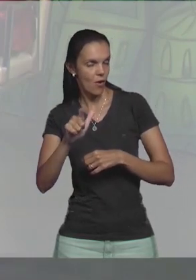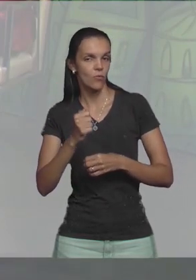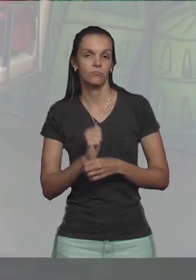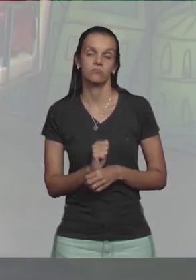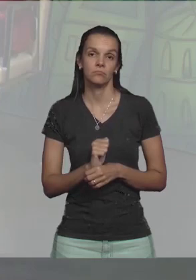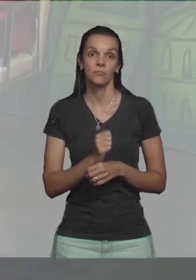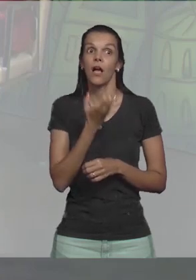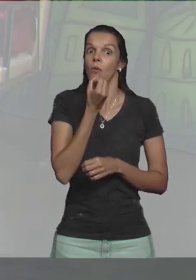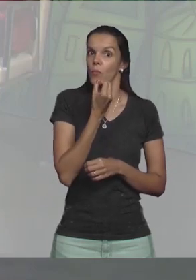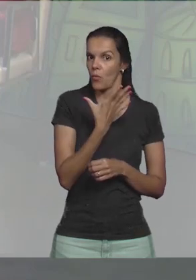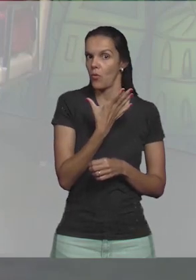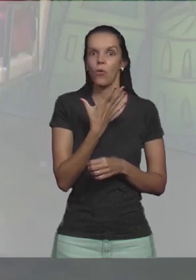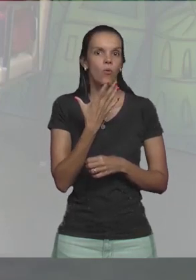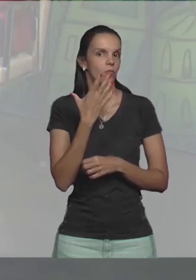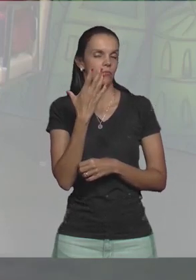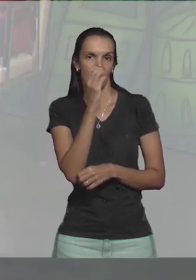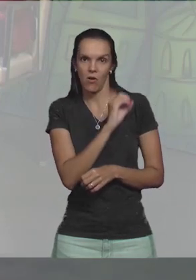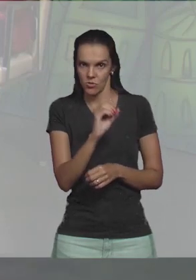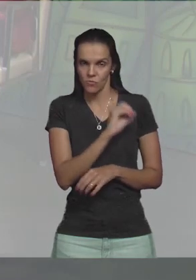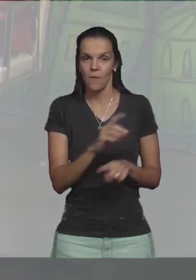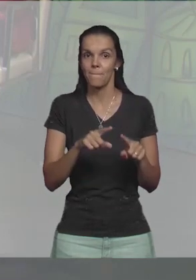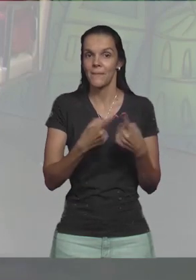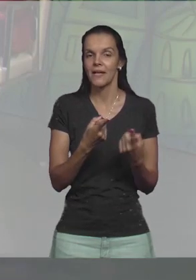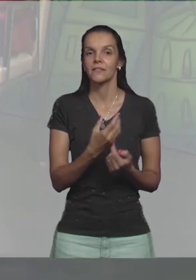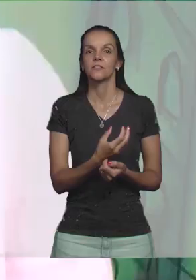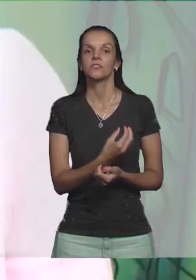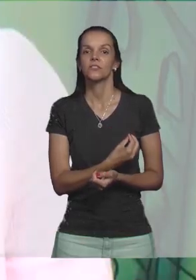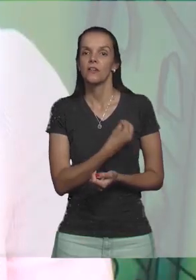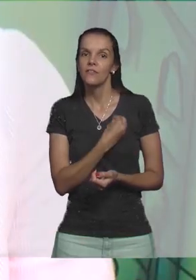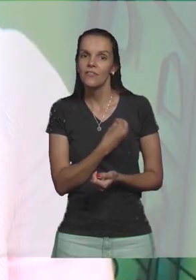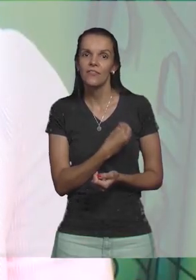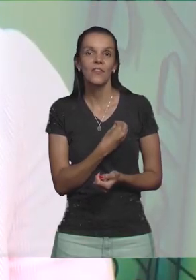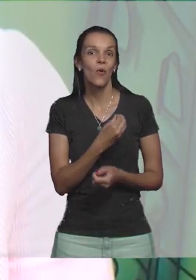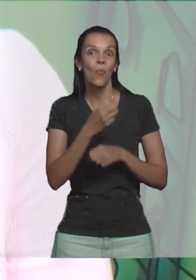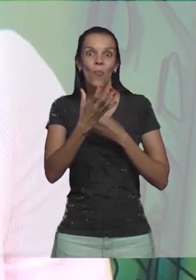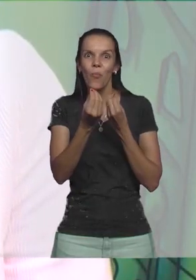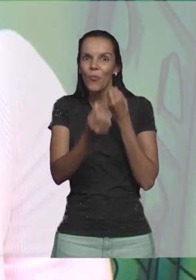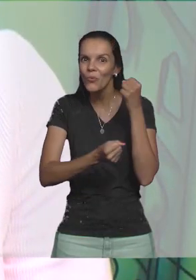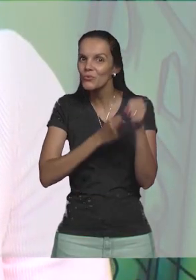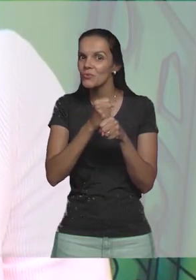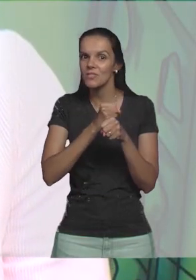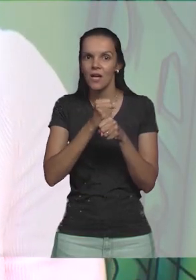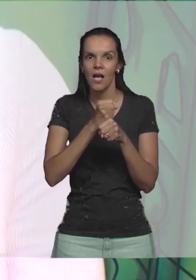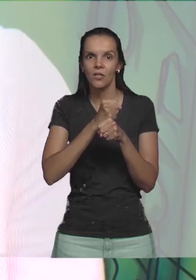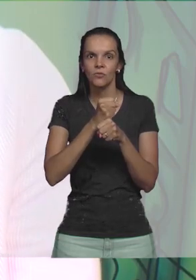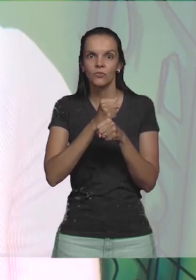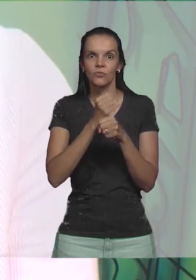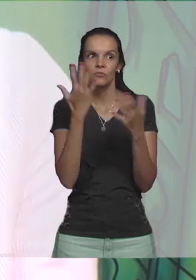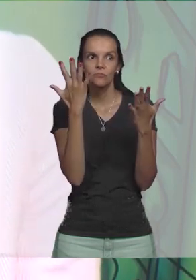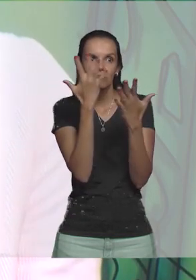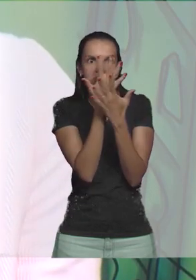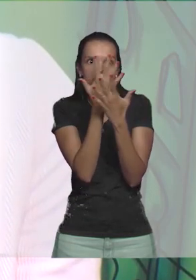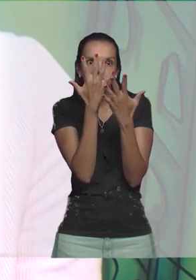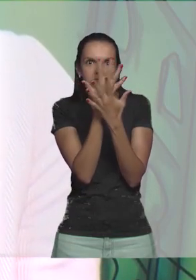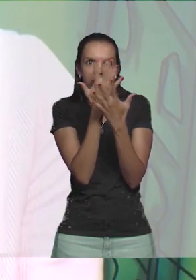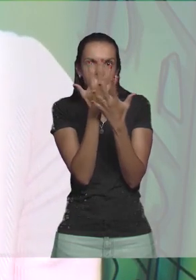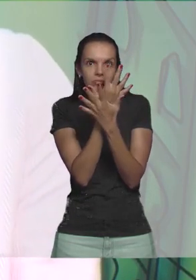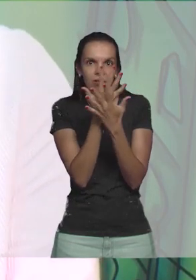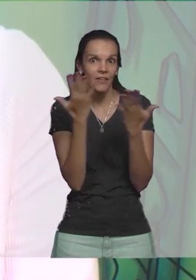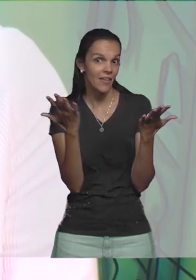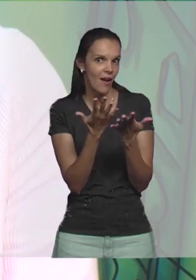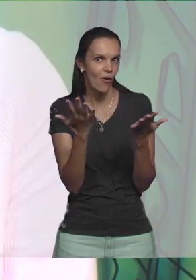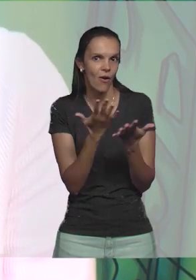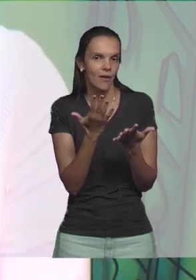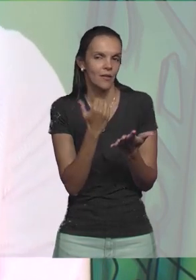gente não tira a importância disso. Mas o que acontece é que a gente viveu muitos anos de invisibilidade. E estes anos de invisibilidade a gente não vai